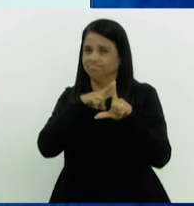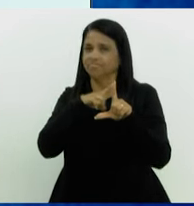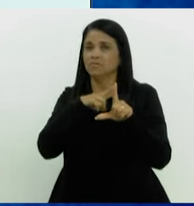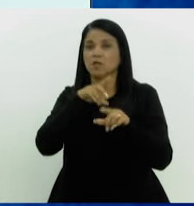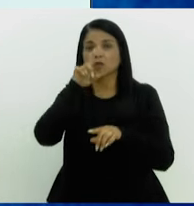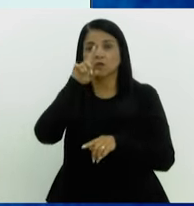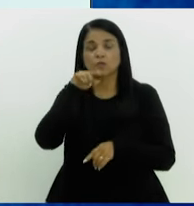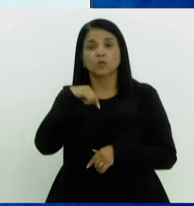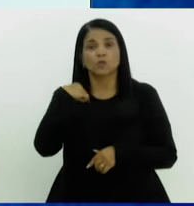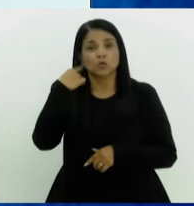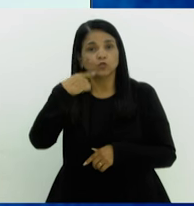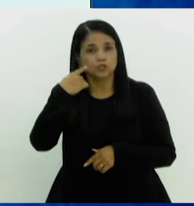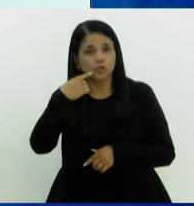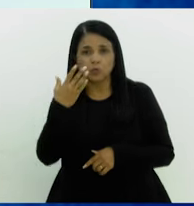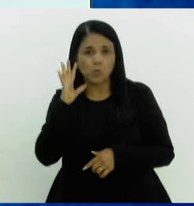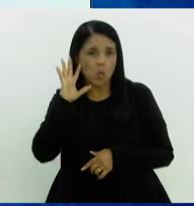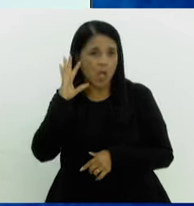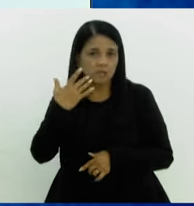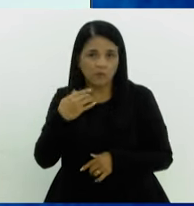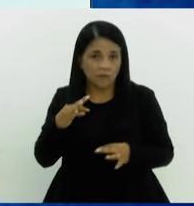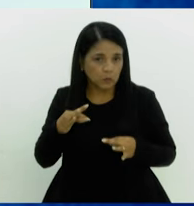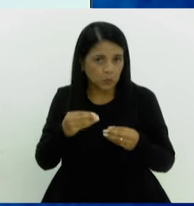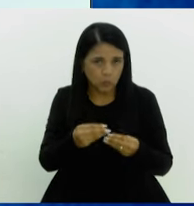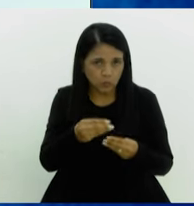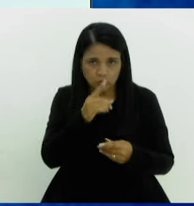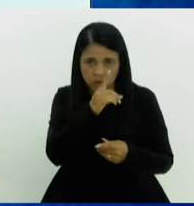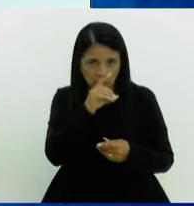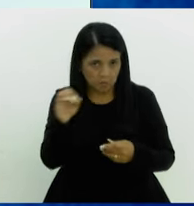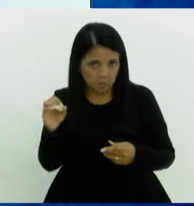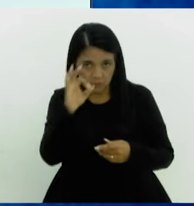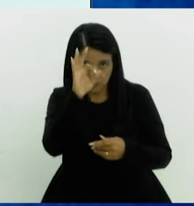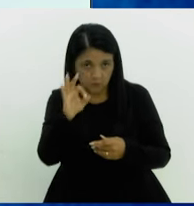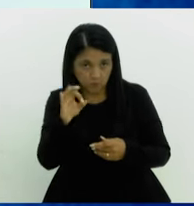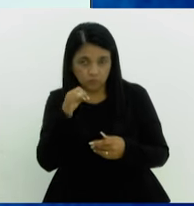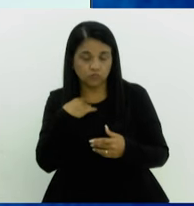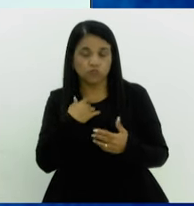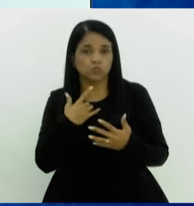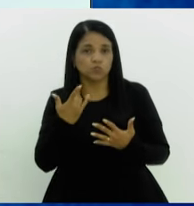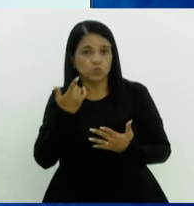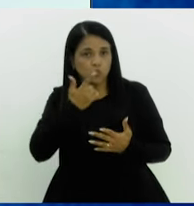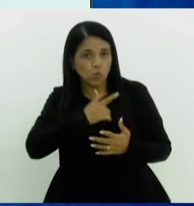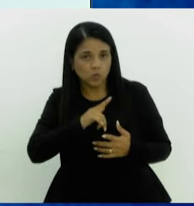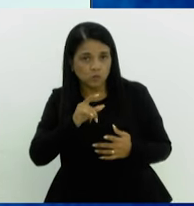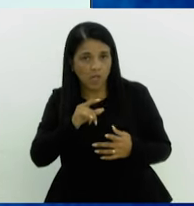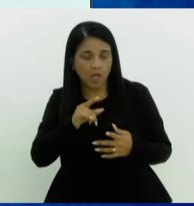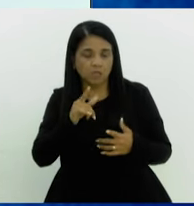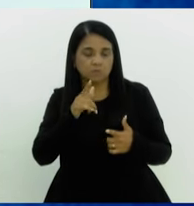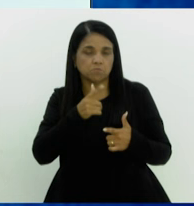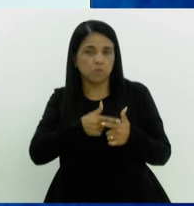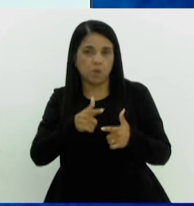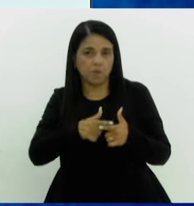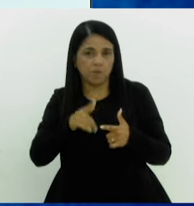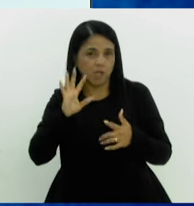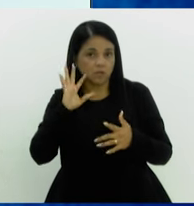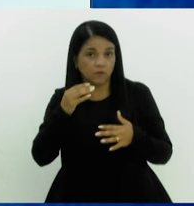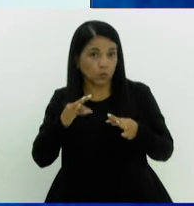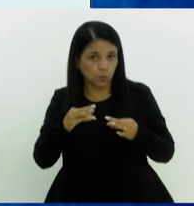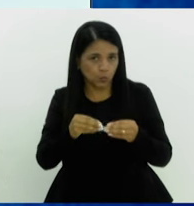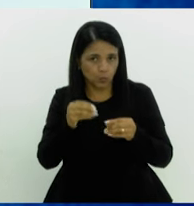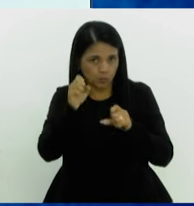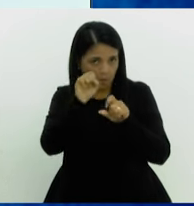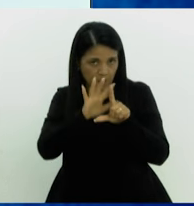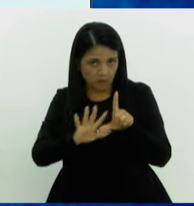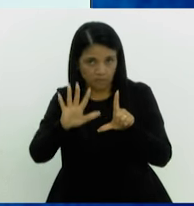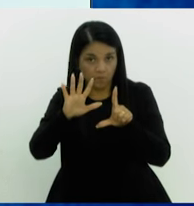consegue resolver 100% dos problemas do mundo a gente não consegue enxugar todos os problemas que existem na plataforma Mas isso não quer